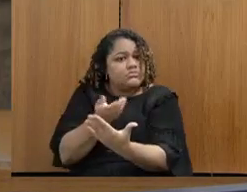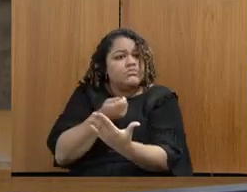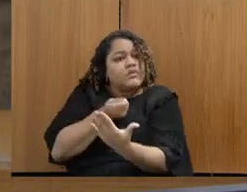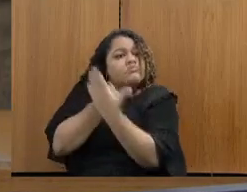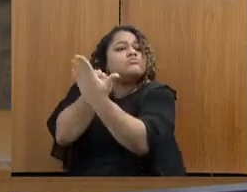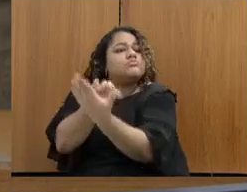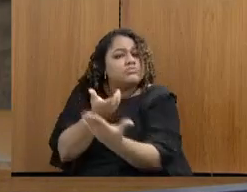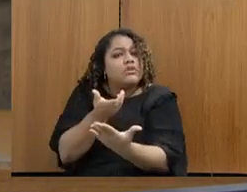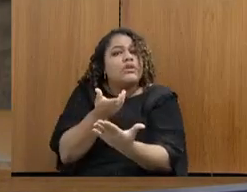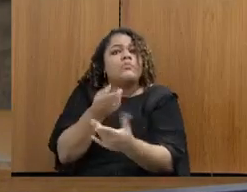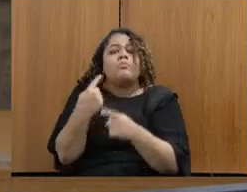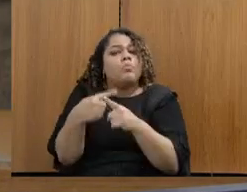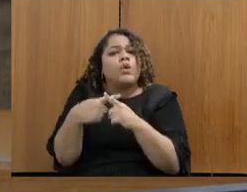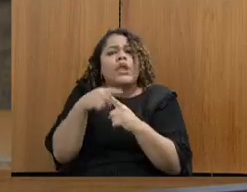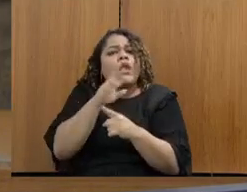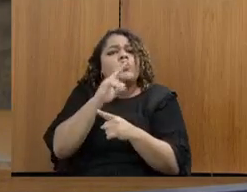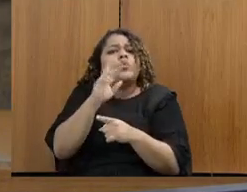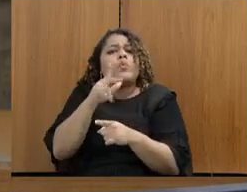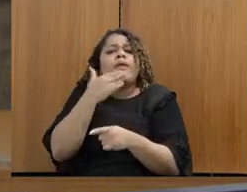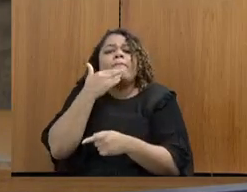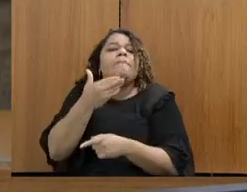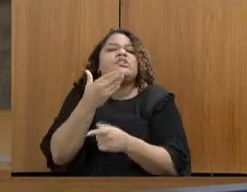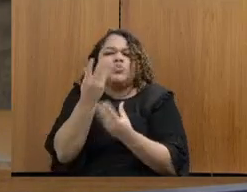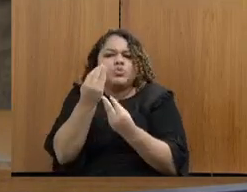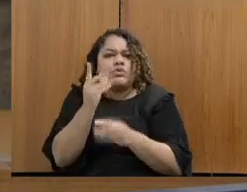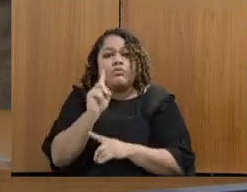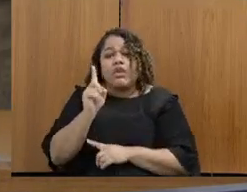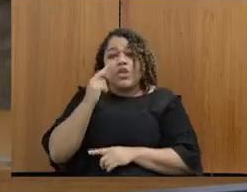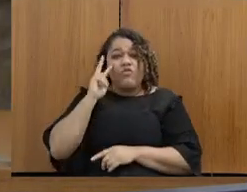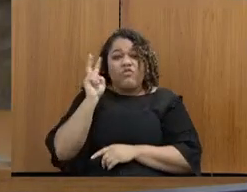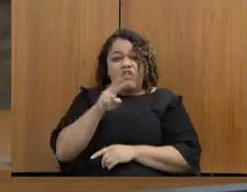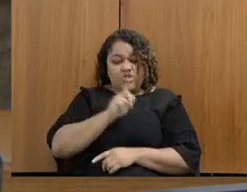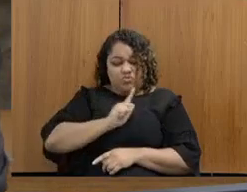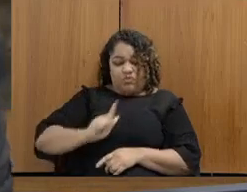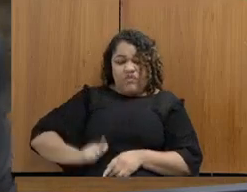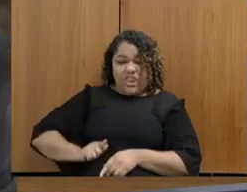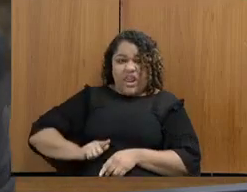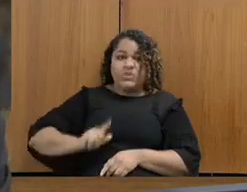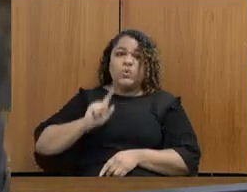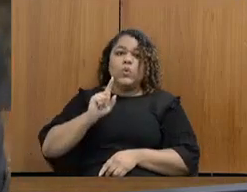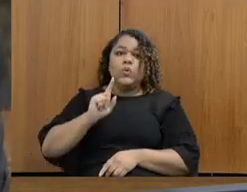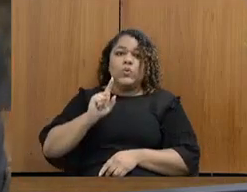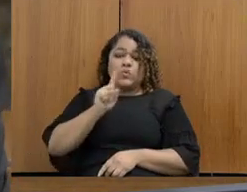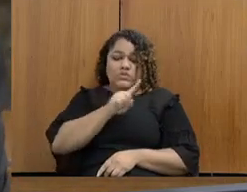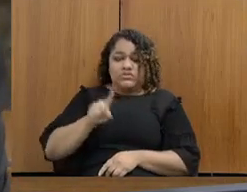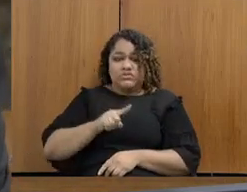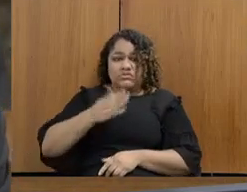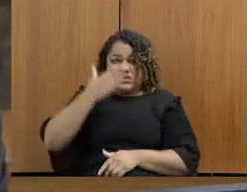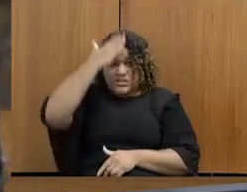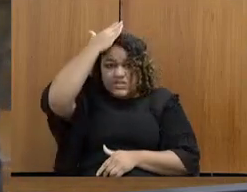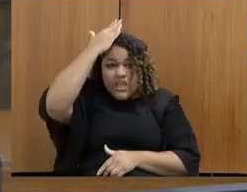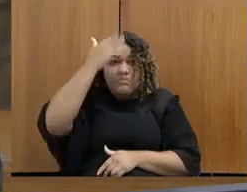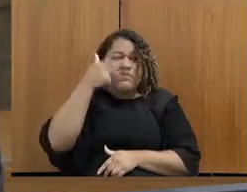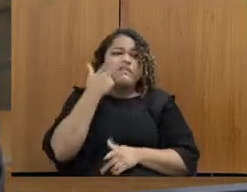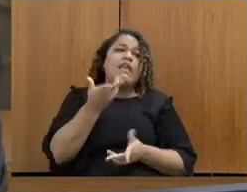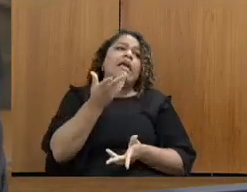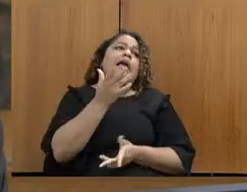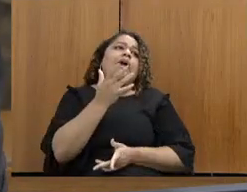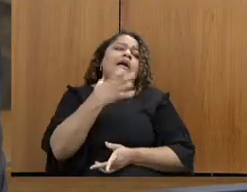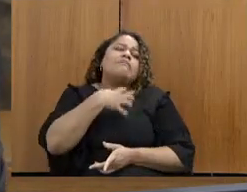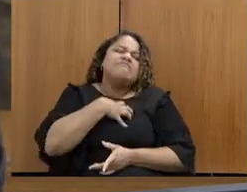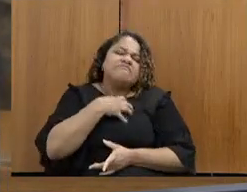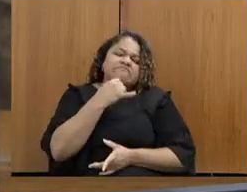quando eu vejo o governador Romeu Zema dizer que lamenta muito o suicídio da escrivã